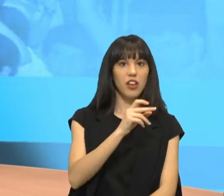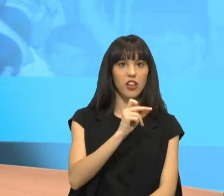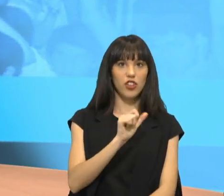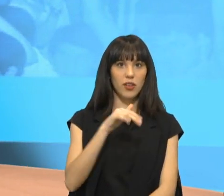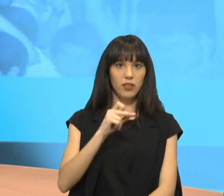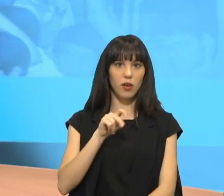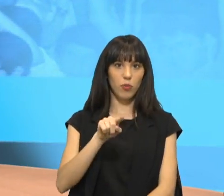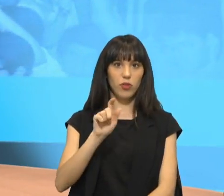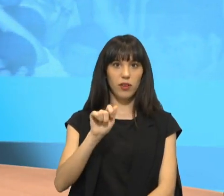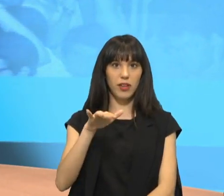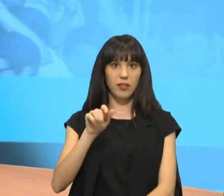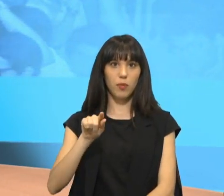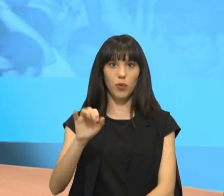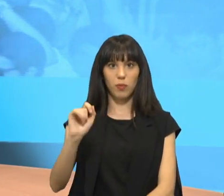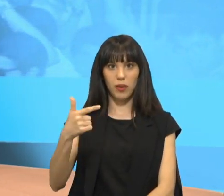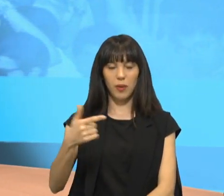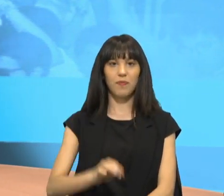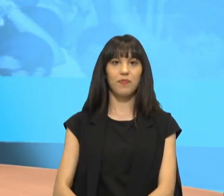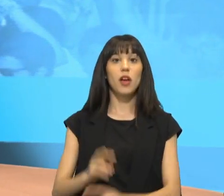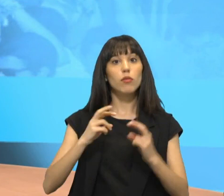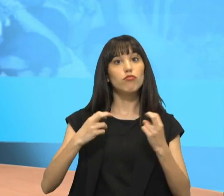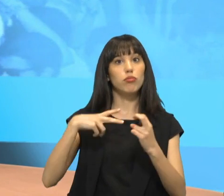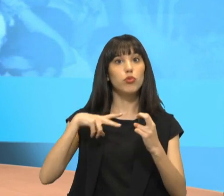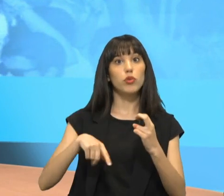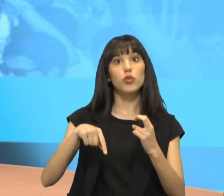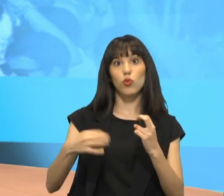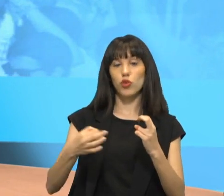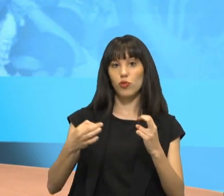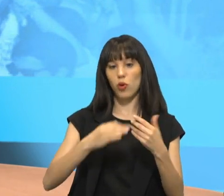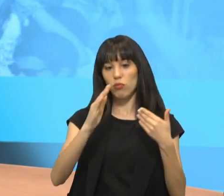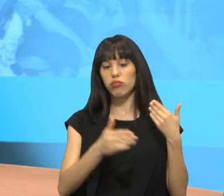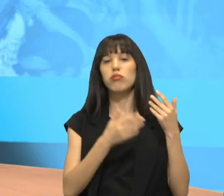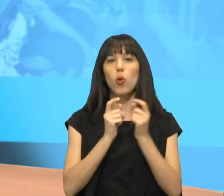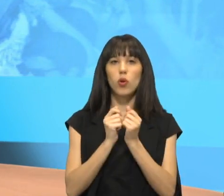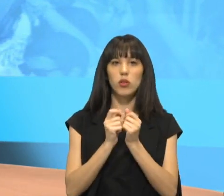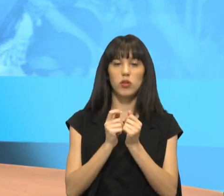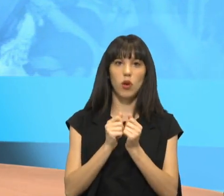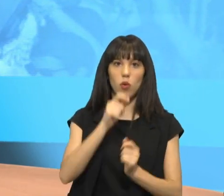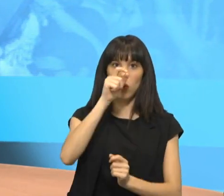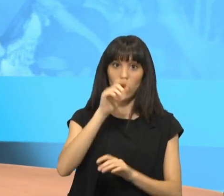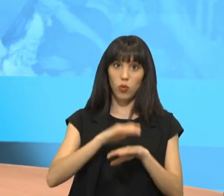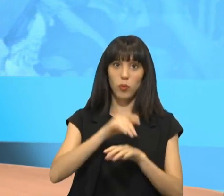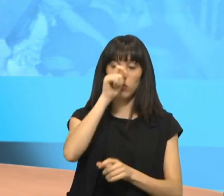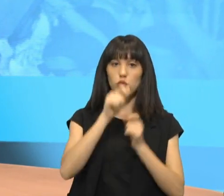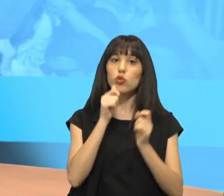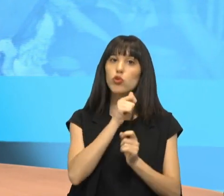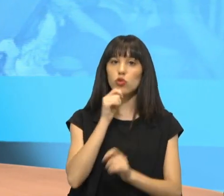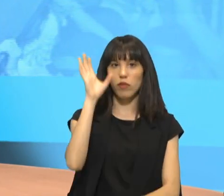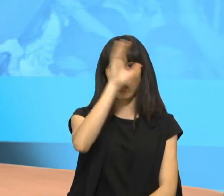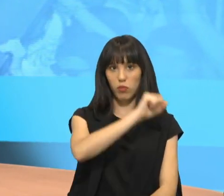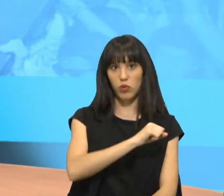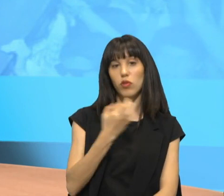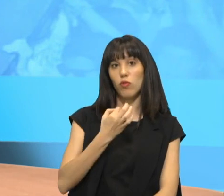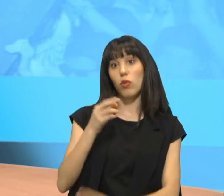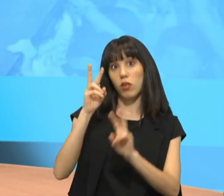agência.eclésia.pt. A Conferência Episcopal Portuguesa assinala hoje uma jornada de oração pelas vítimas de abuso. Um tema que marcou a Assembleia